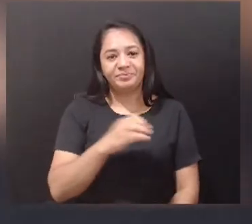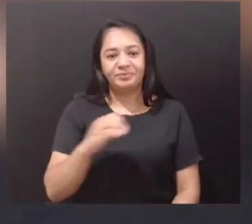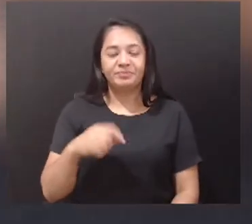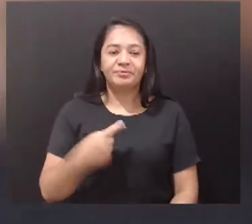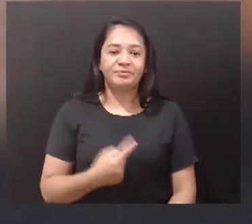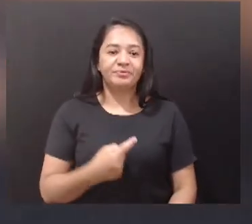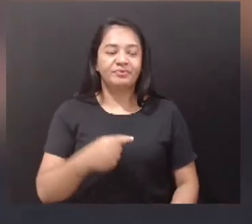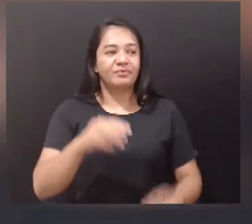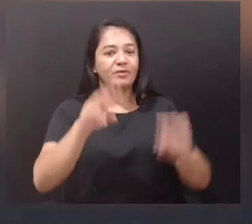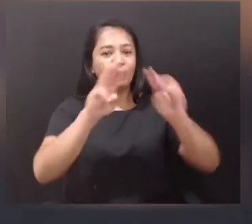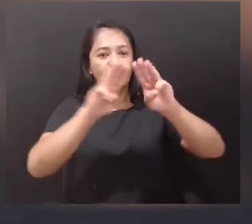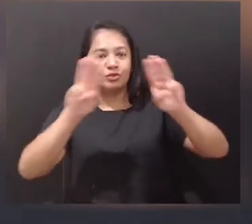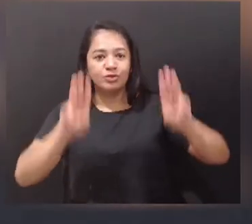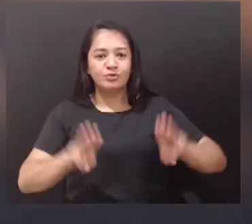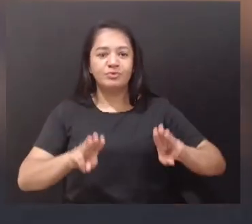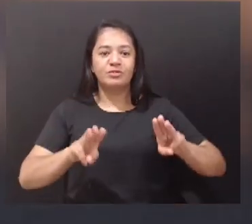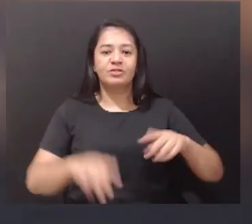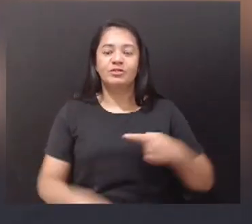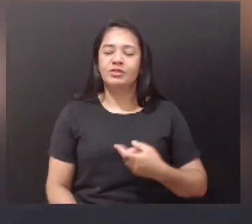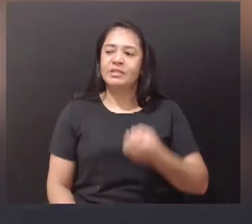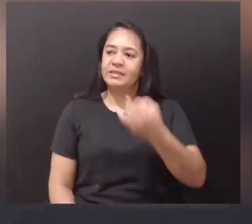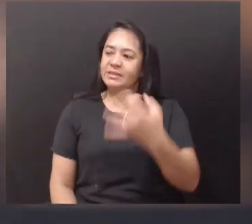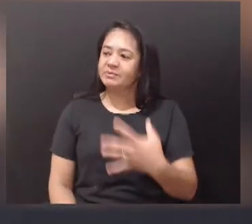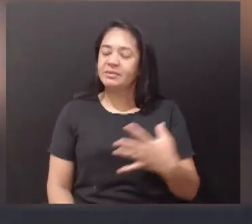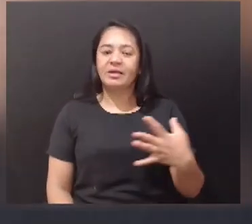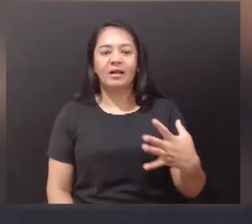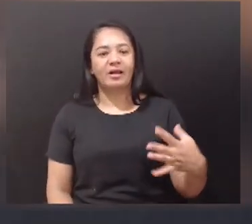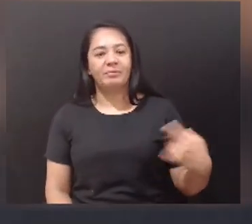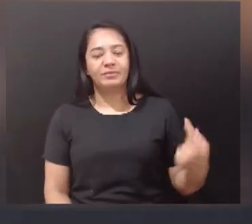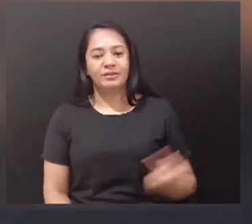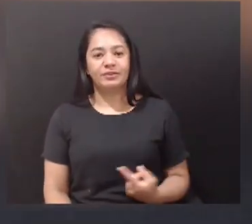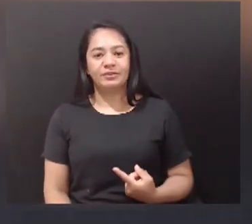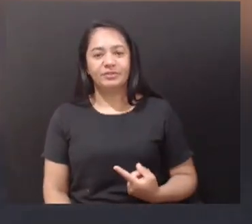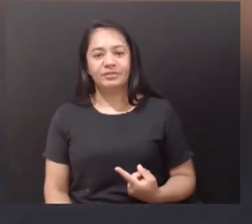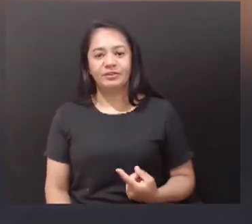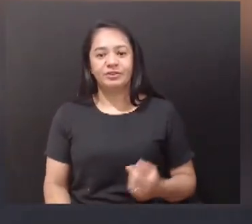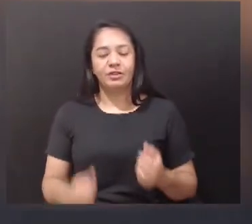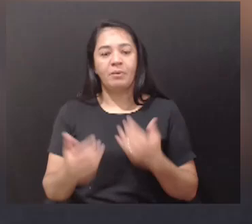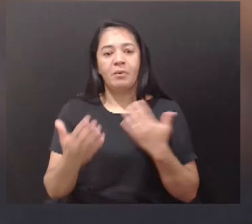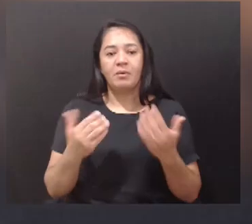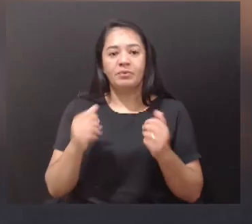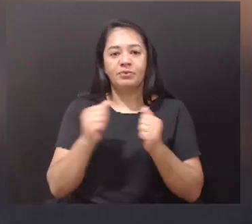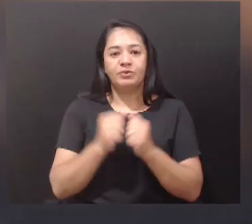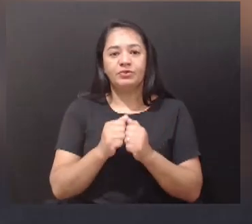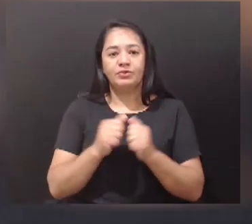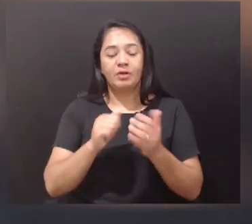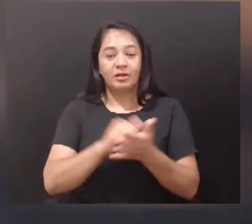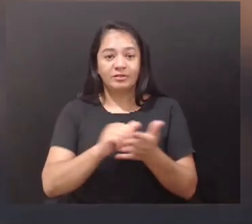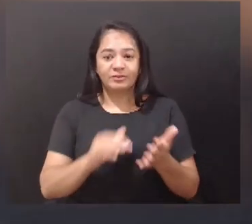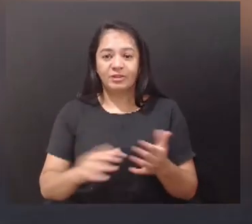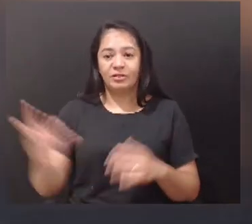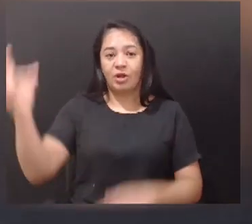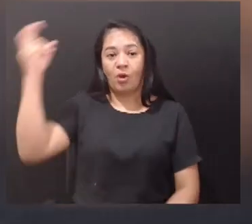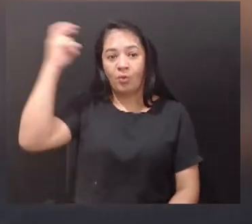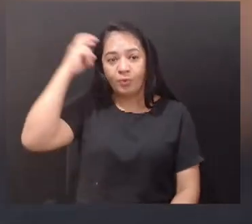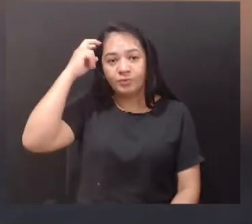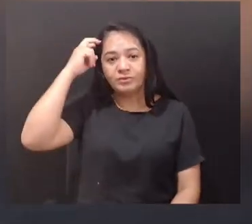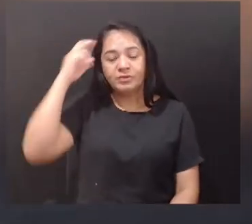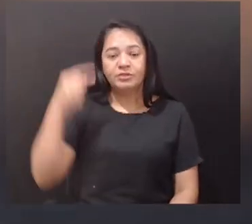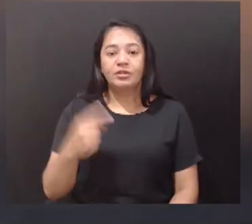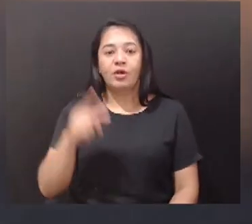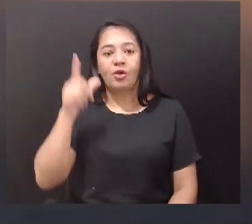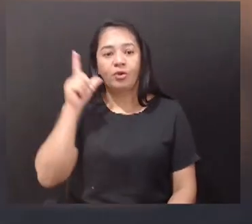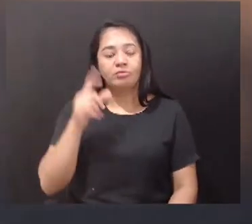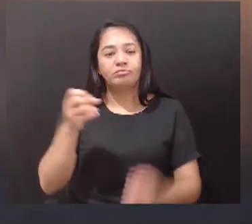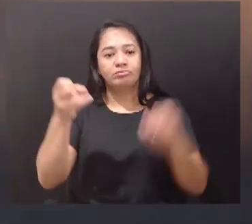museus, né? A gente falar para as nossas... dialogar com as nossas atividades culturais para poder ressaltar a